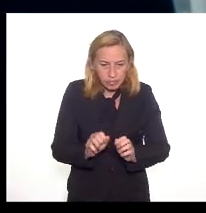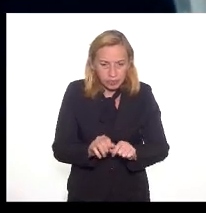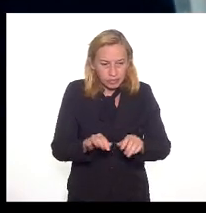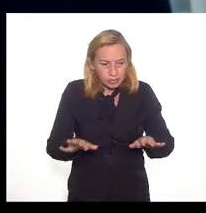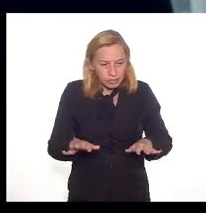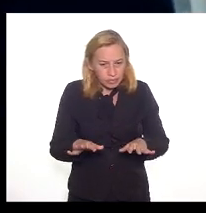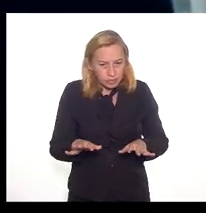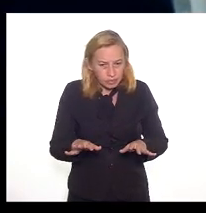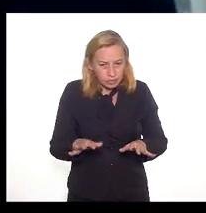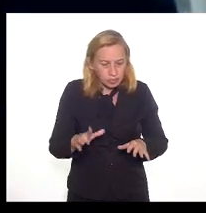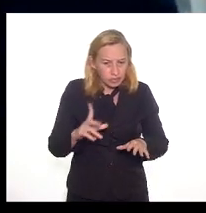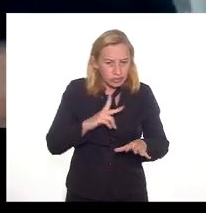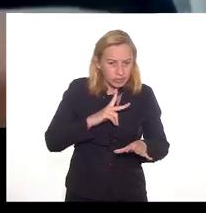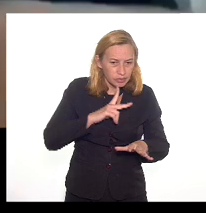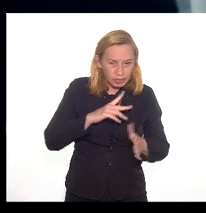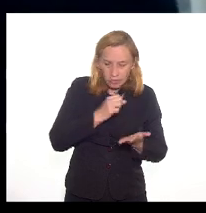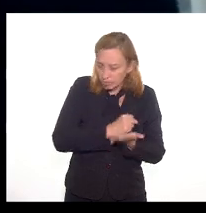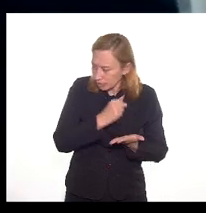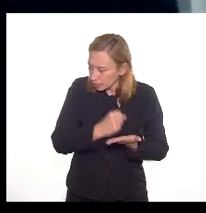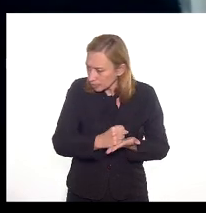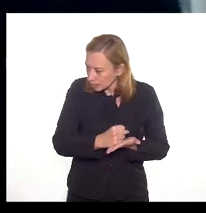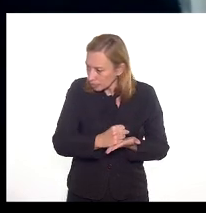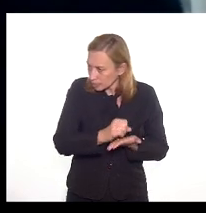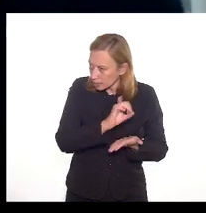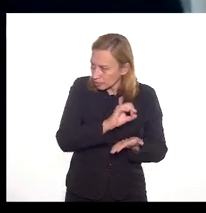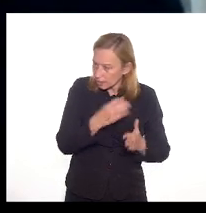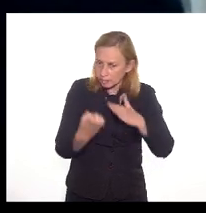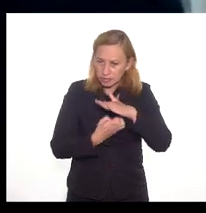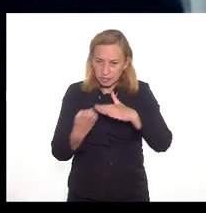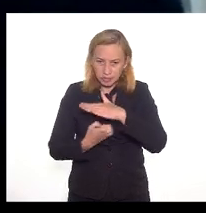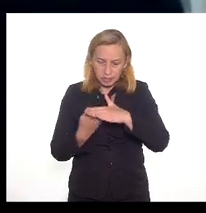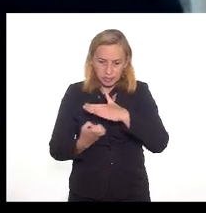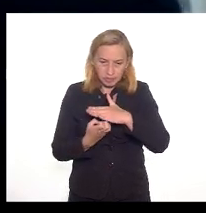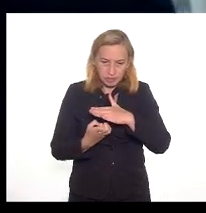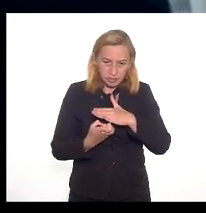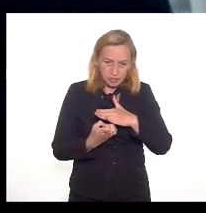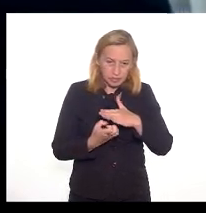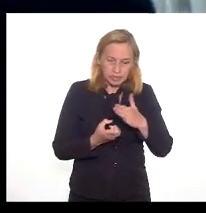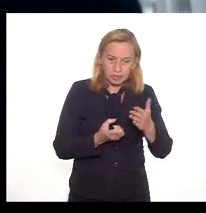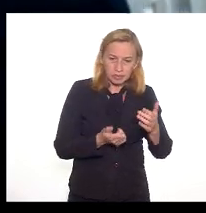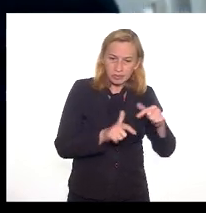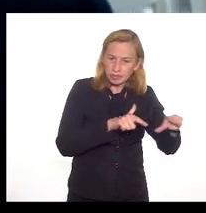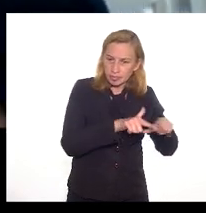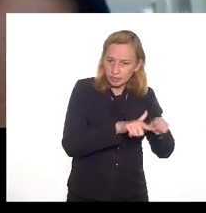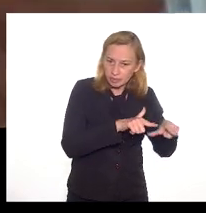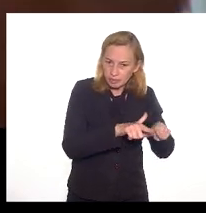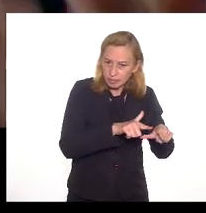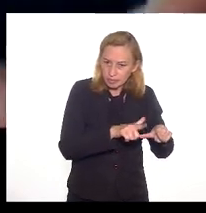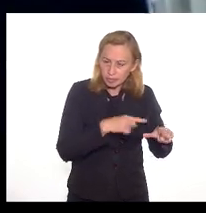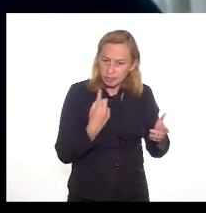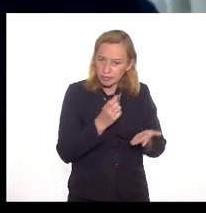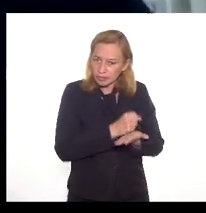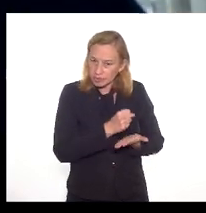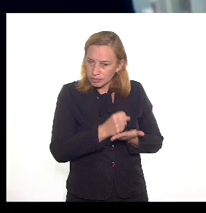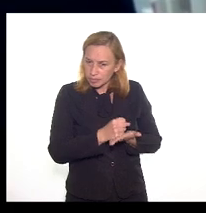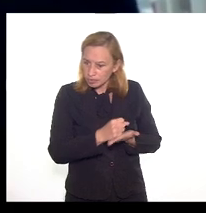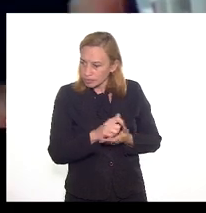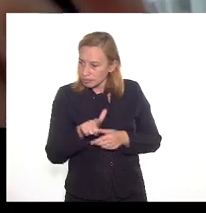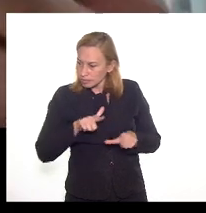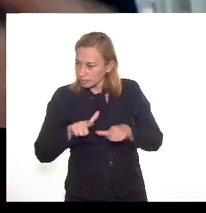próprias, a gente contrata uma empresa que faz a construção da plataforma para a gente, então não é a gente que contrata os bens e